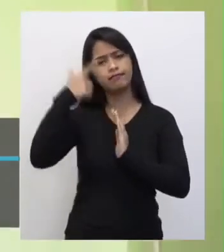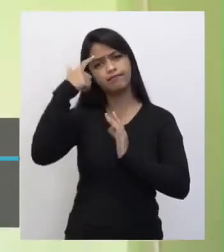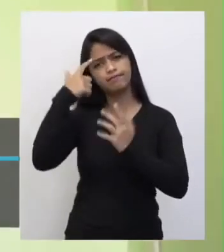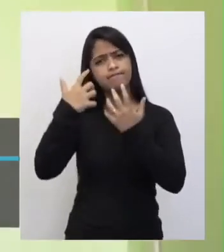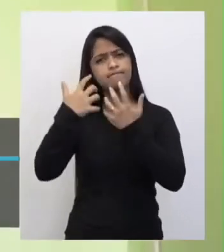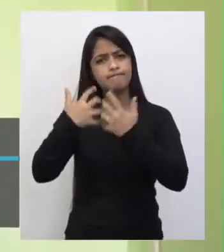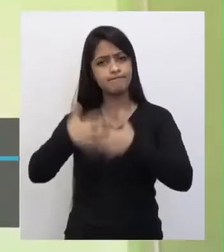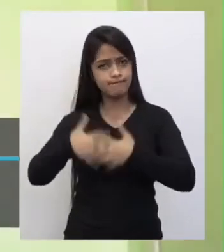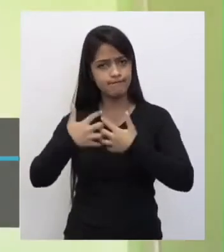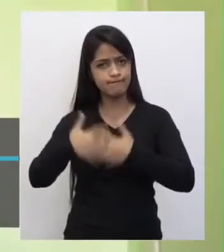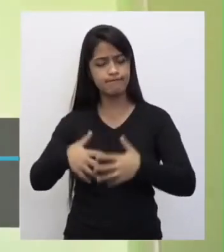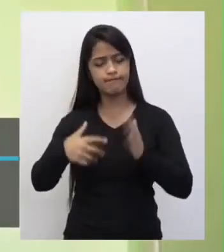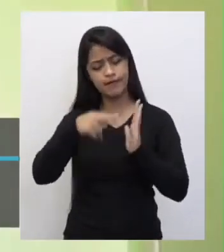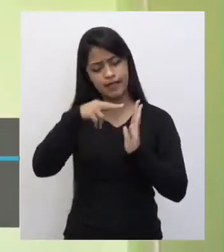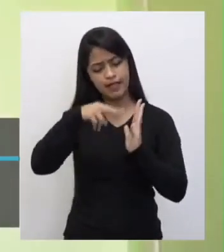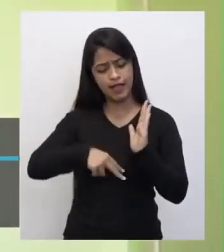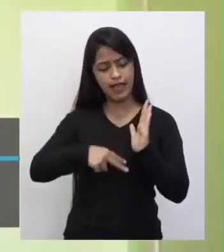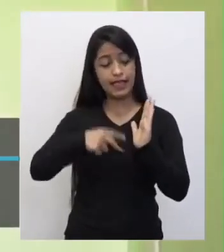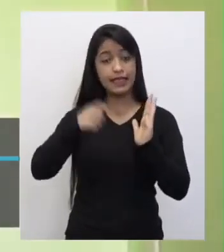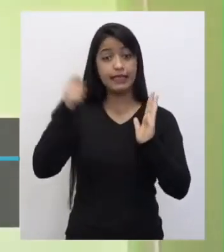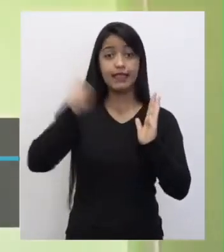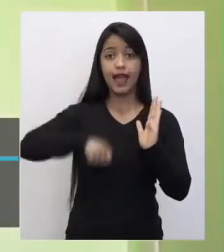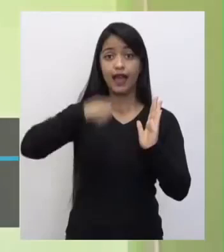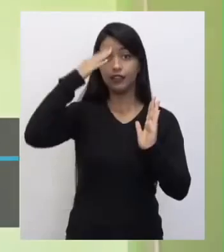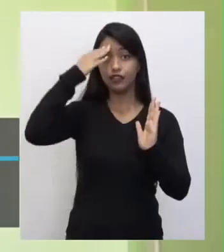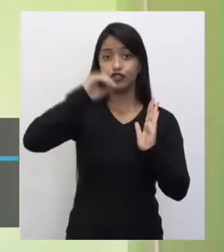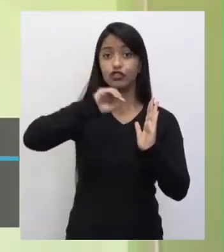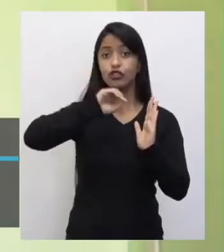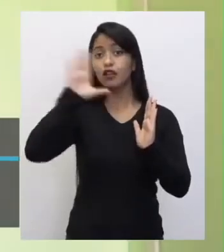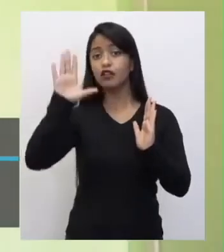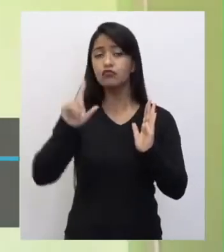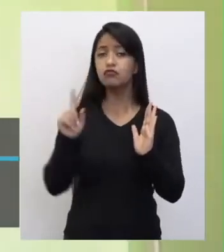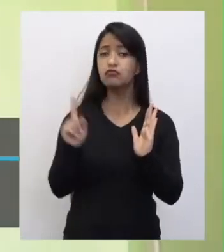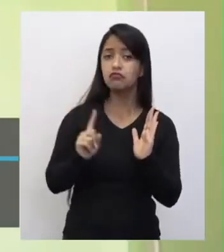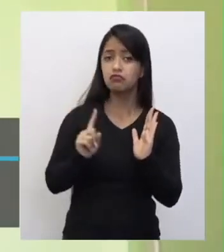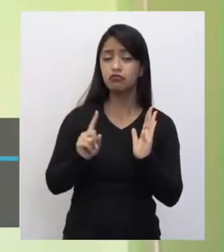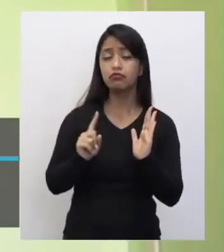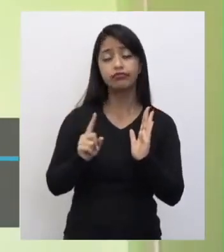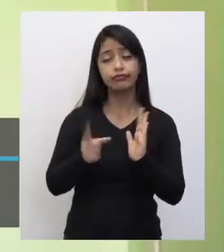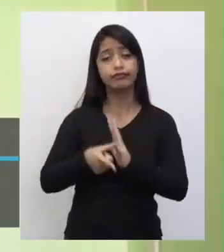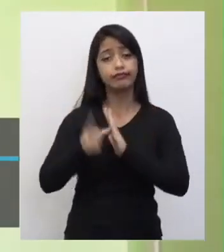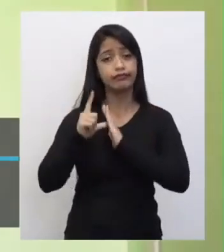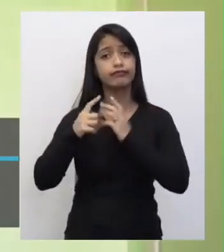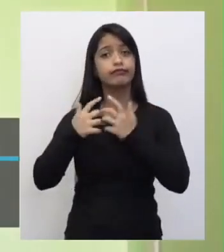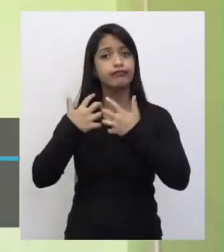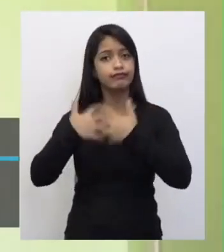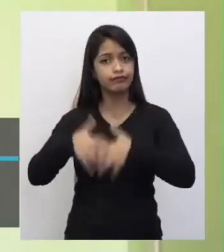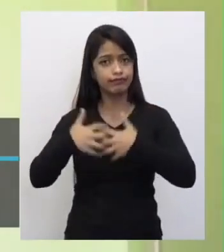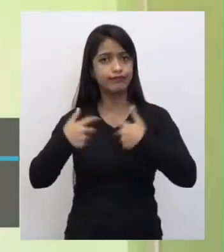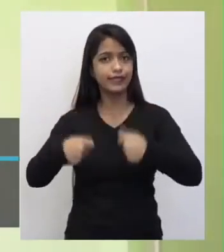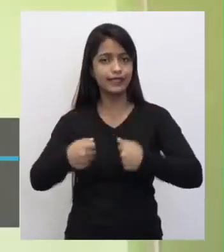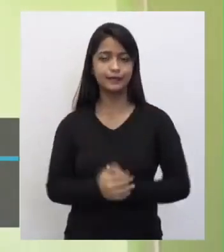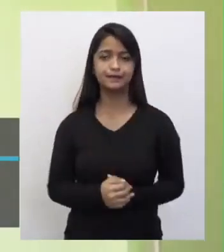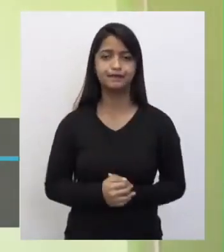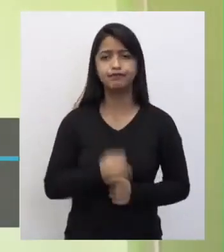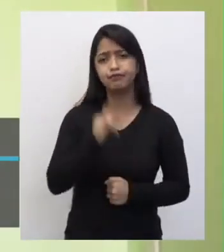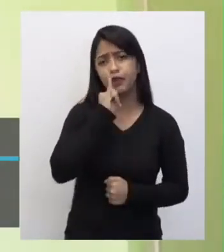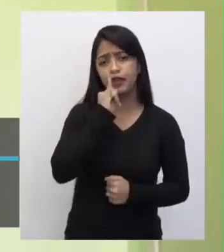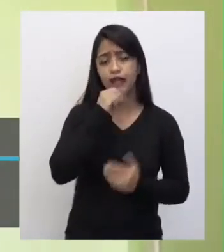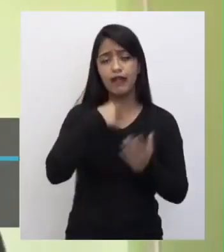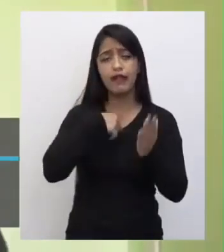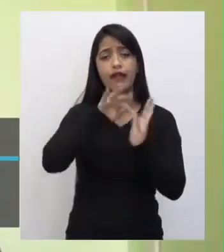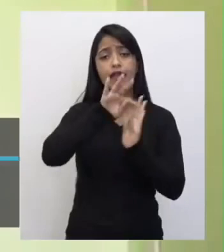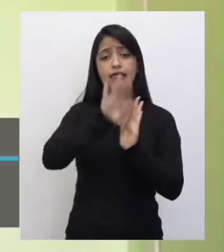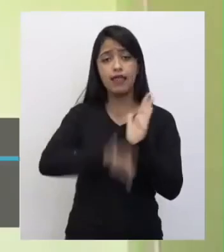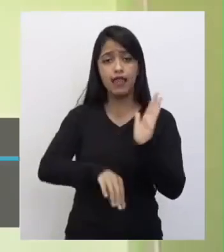estamos sendo entendidos ou não, né? Se é um texto que nós estamos escrevendo para nós mesmos, né? Um diário, então